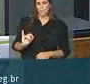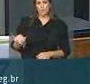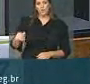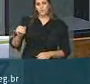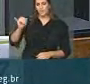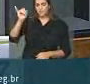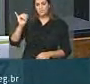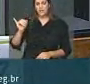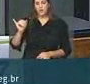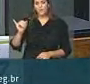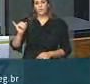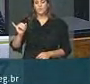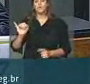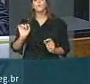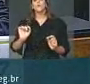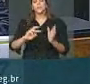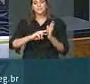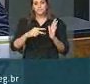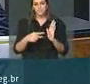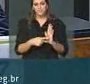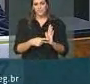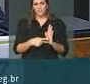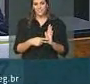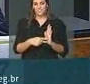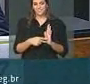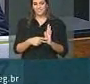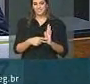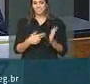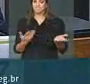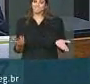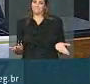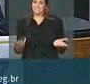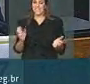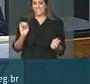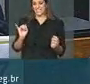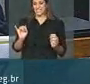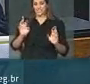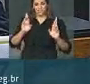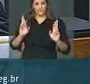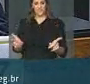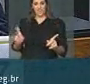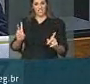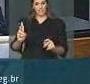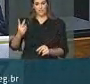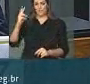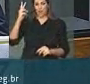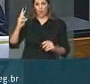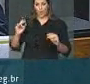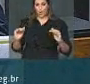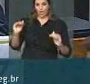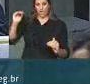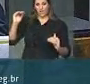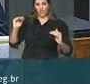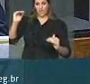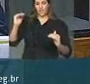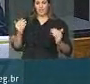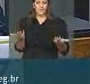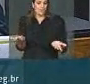o que nós estamos dizendo é que a carga tributária, que já é pesada,